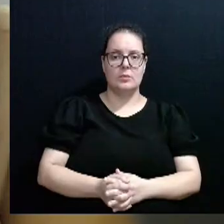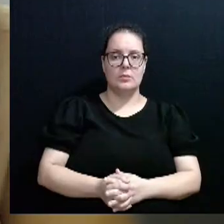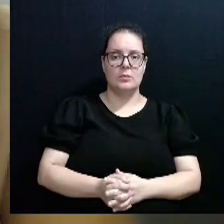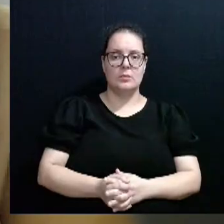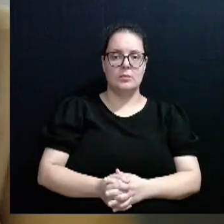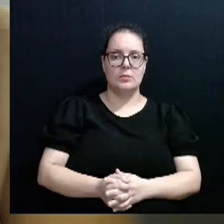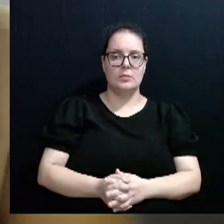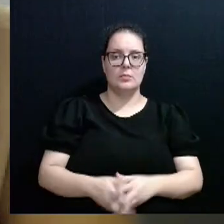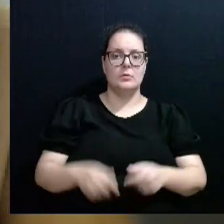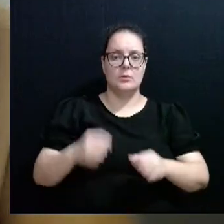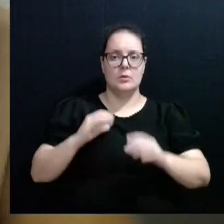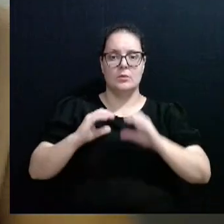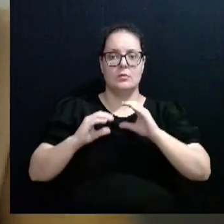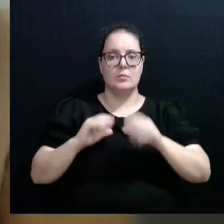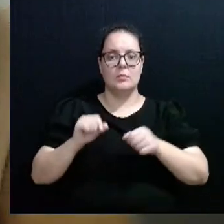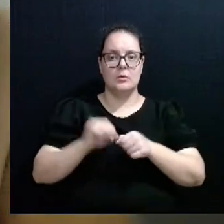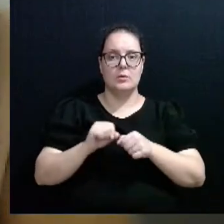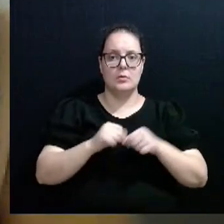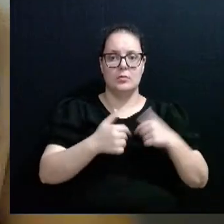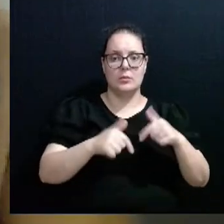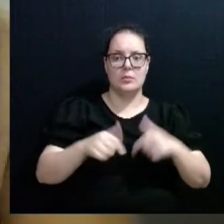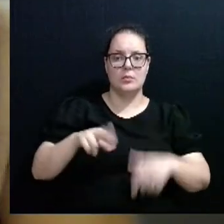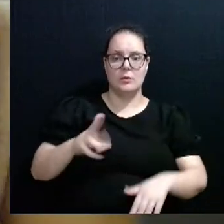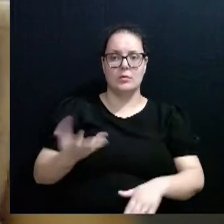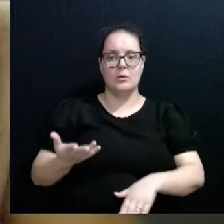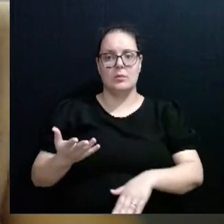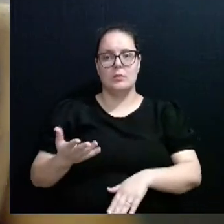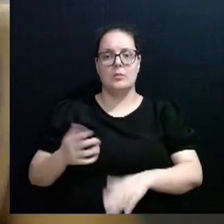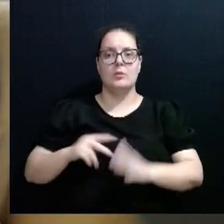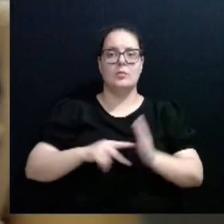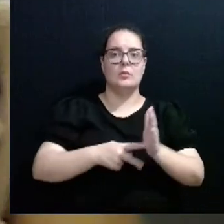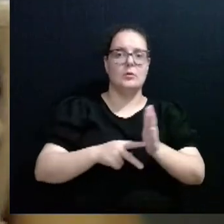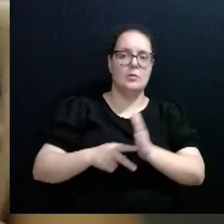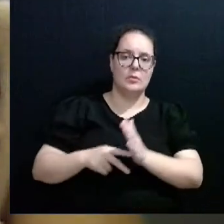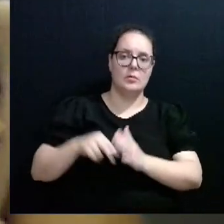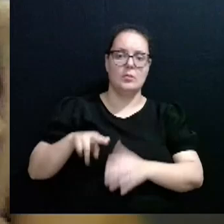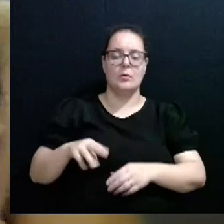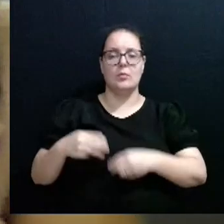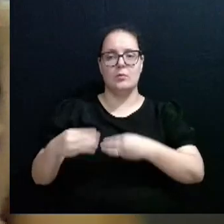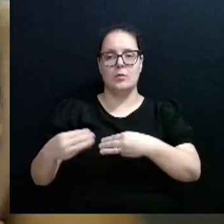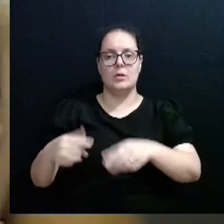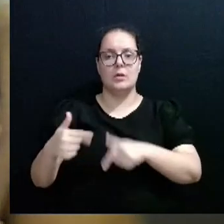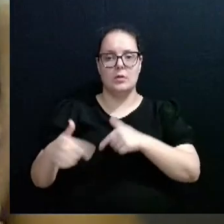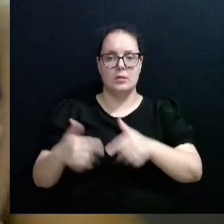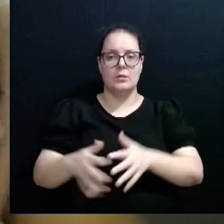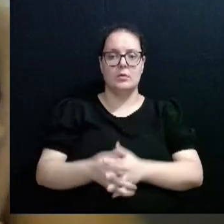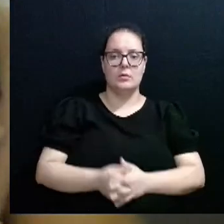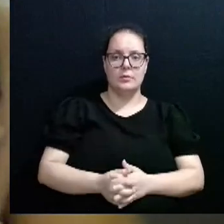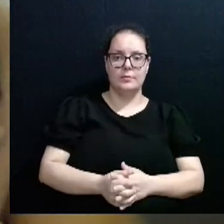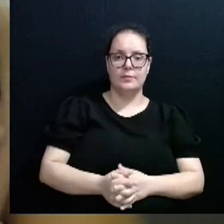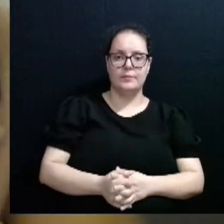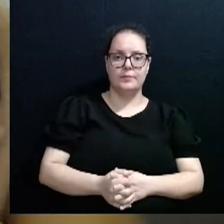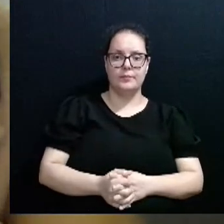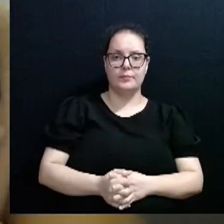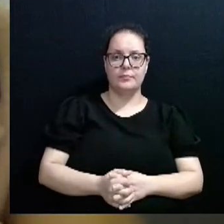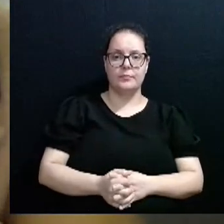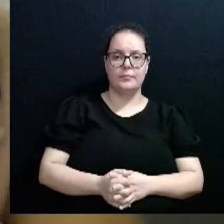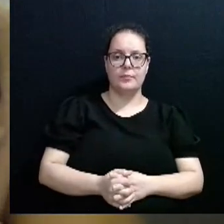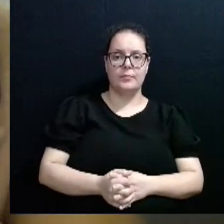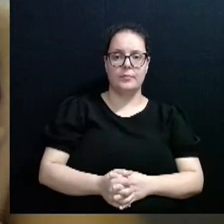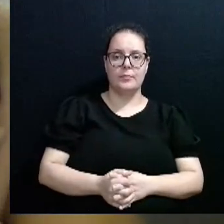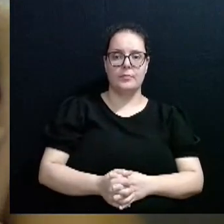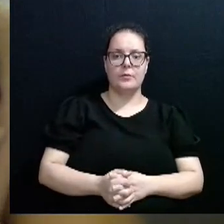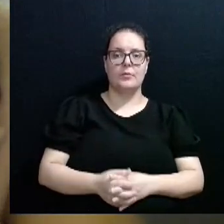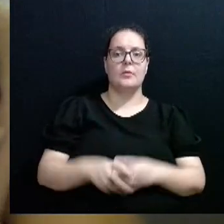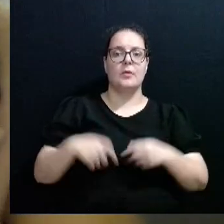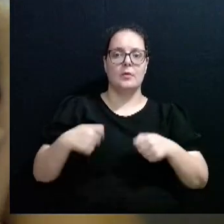para o trabalhador, ou ao sindicato, ou ao Ministério do Trabalho, né? Tem que ser colocado lá na carteira de trabalho do